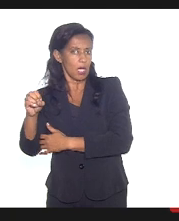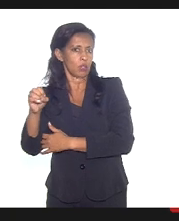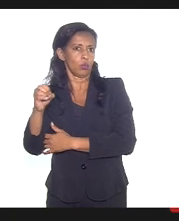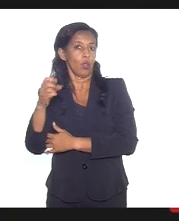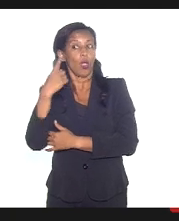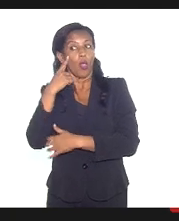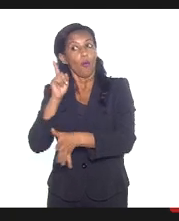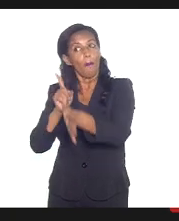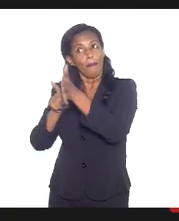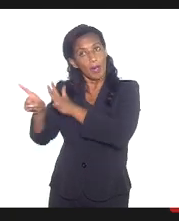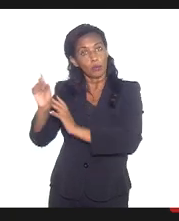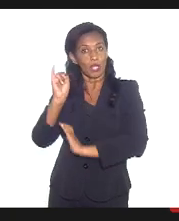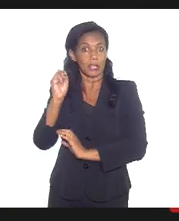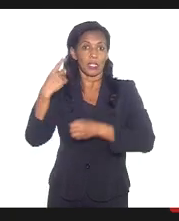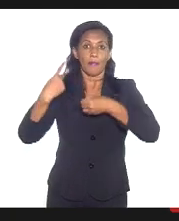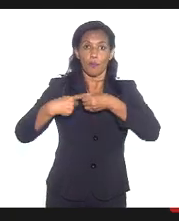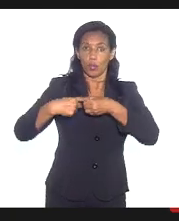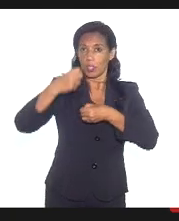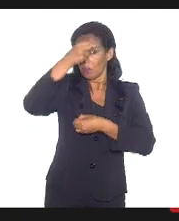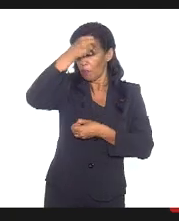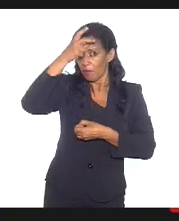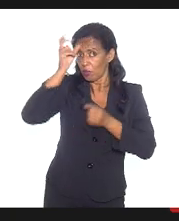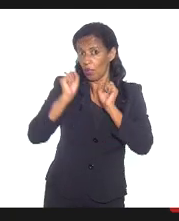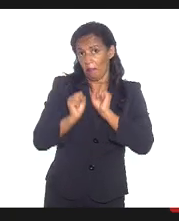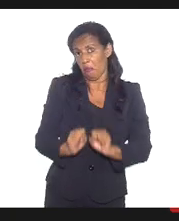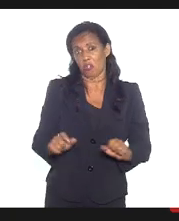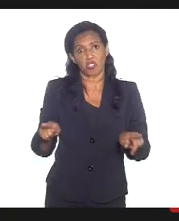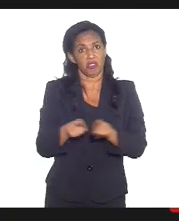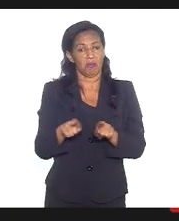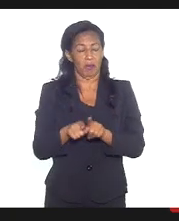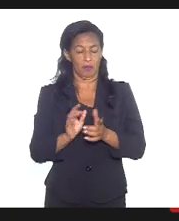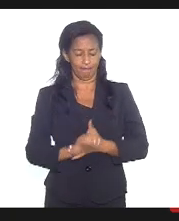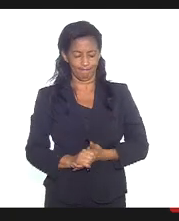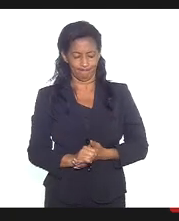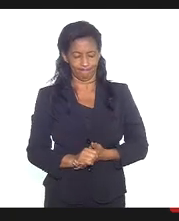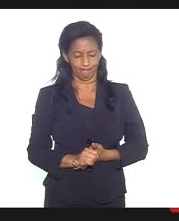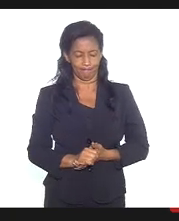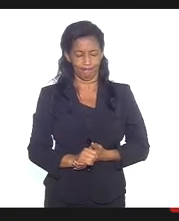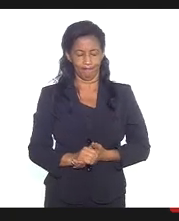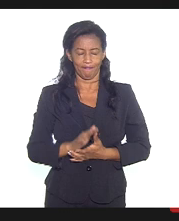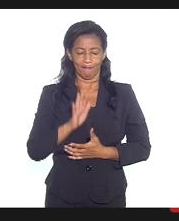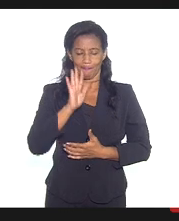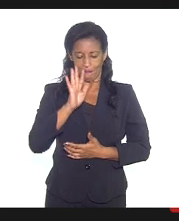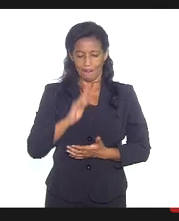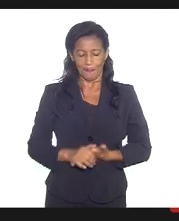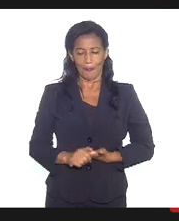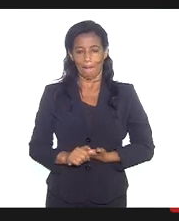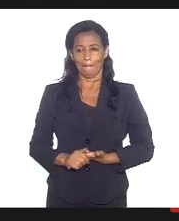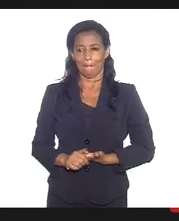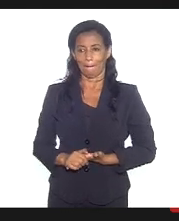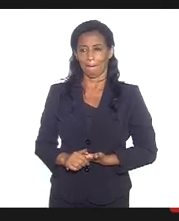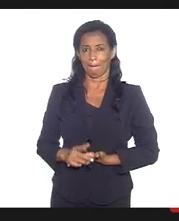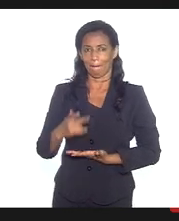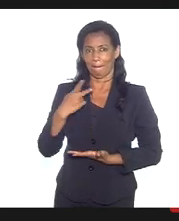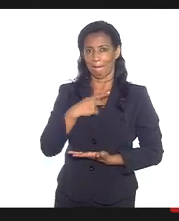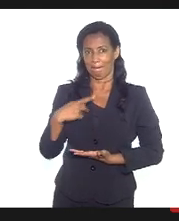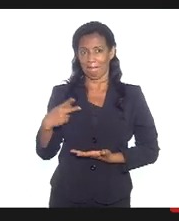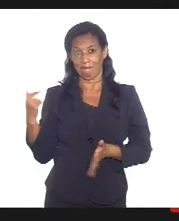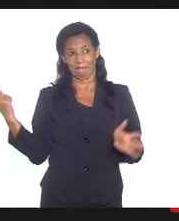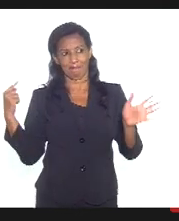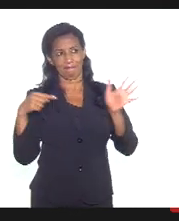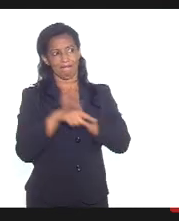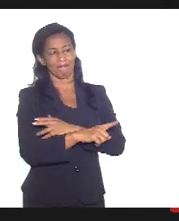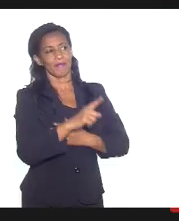ter acesso ao CIPETRO. Ô, Petro, olha só. Você podia me questionar porque quem é o gestor